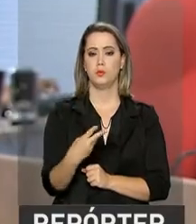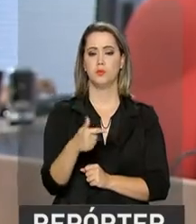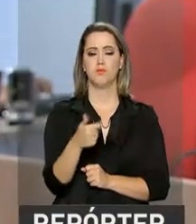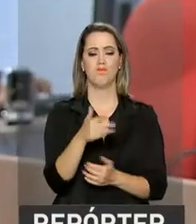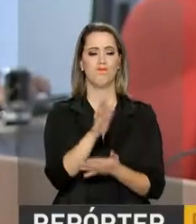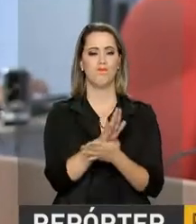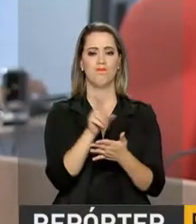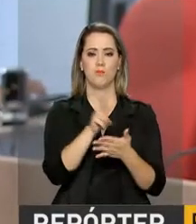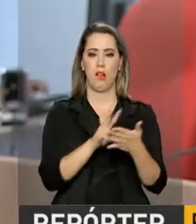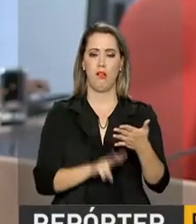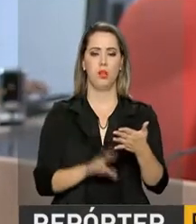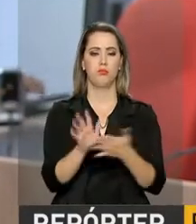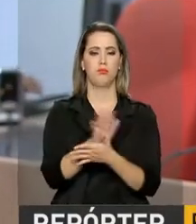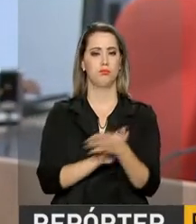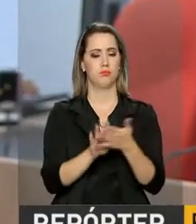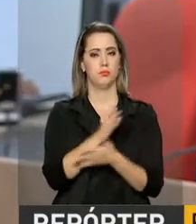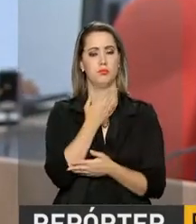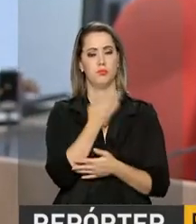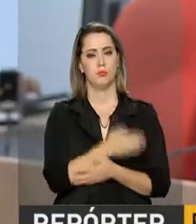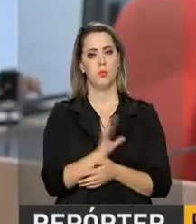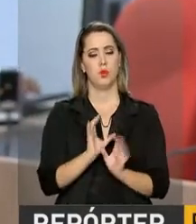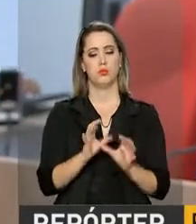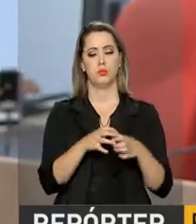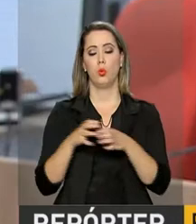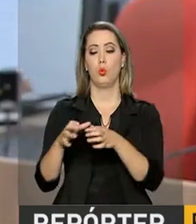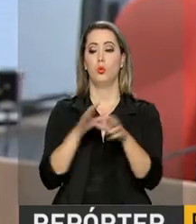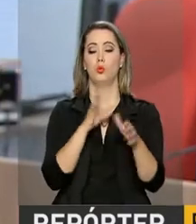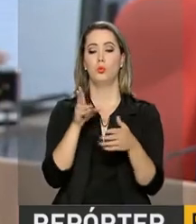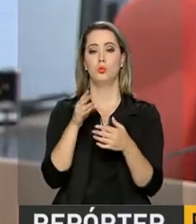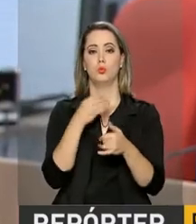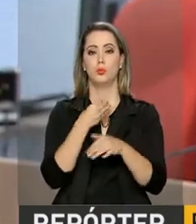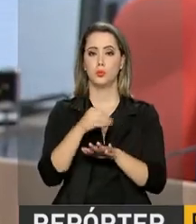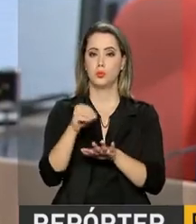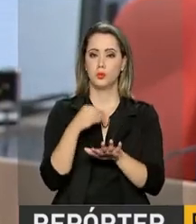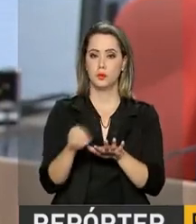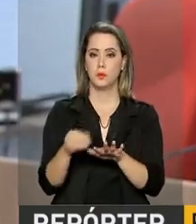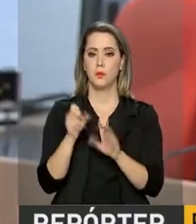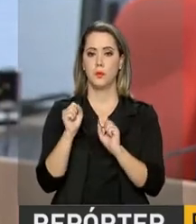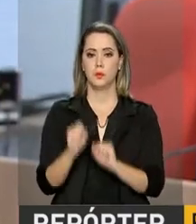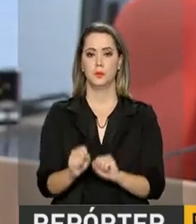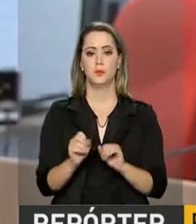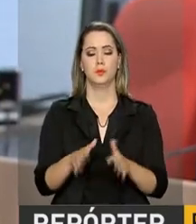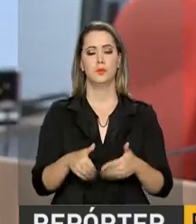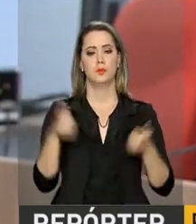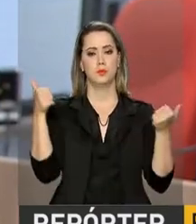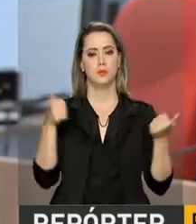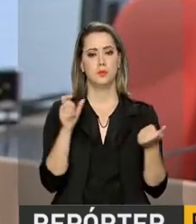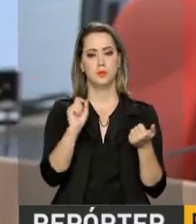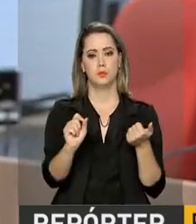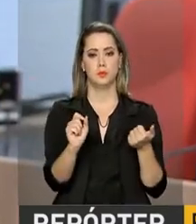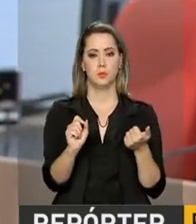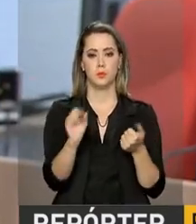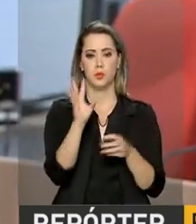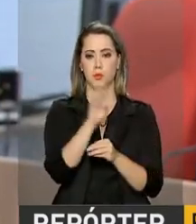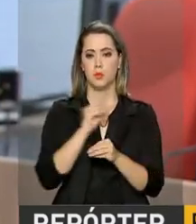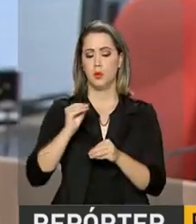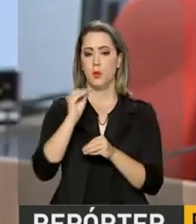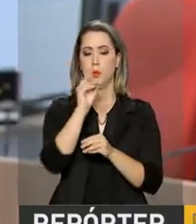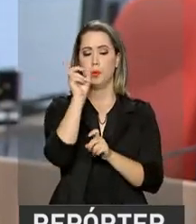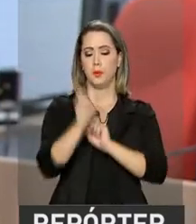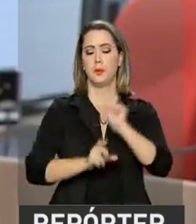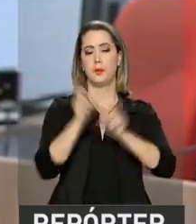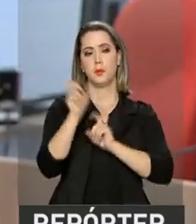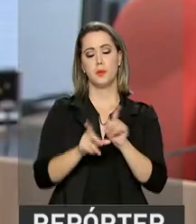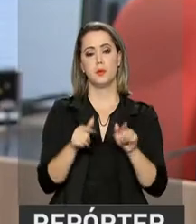conjunto de de informações que permite tanto melhor atendimento às pessoas também é